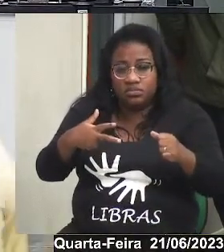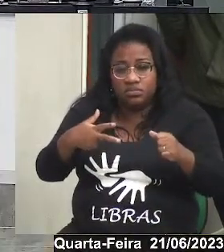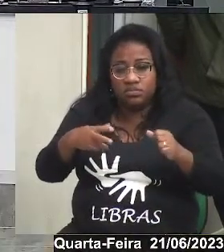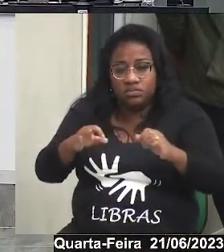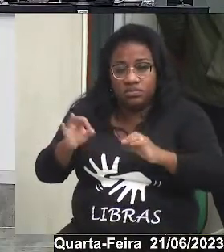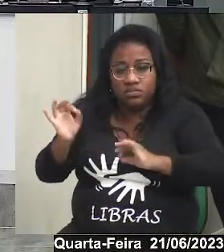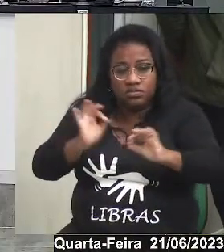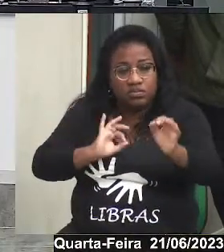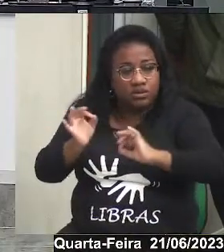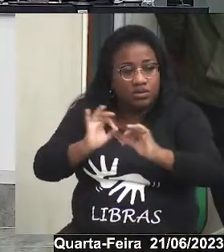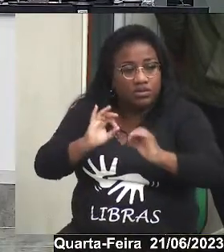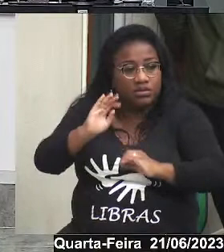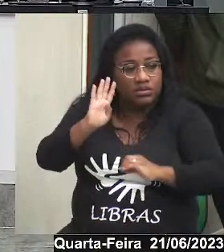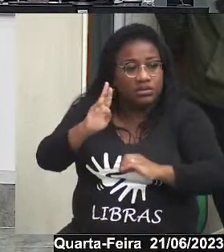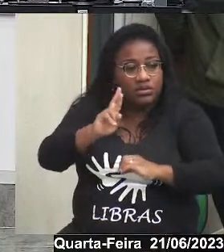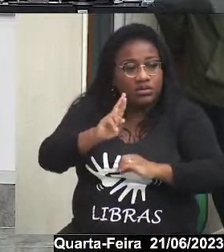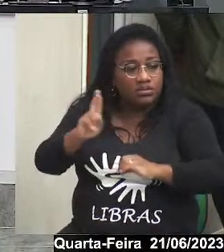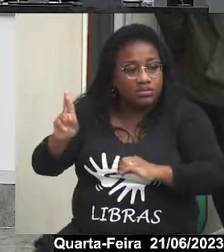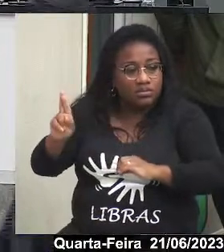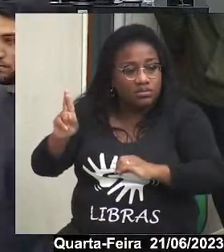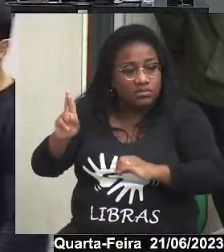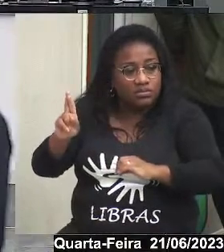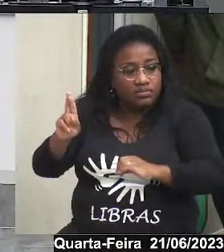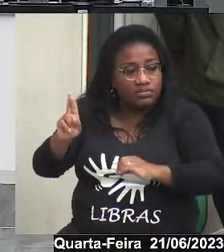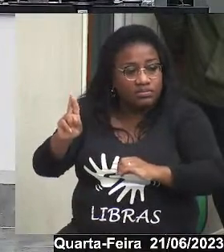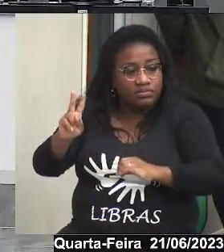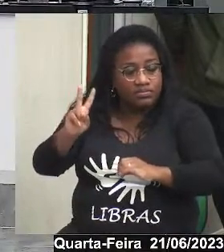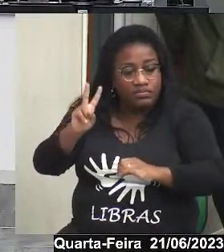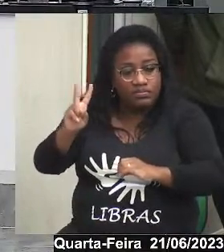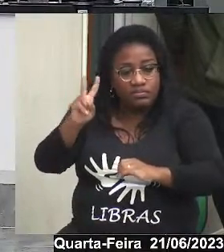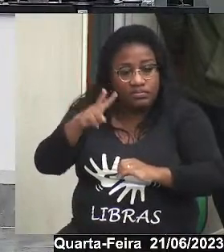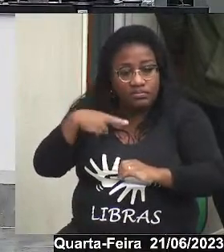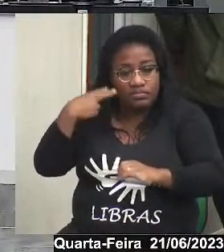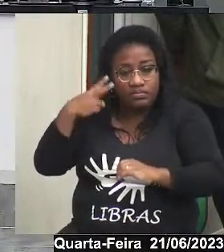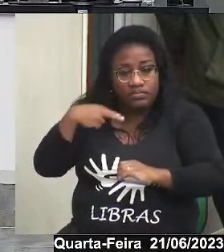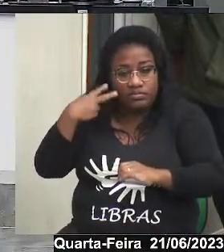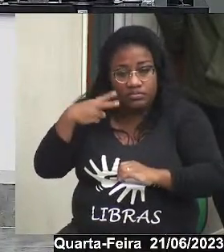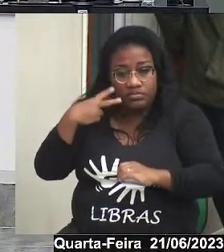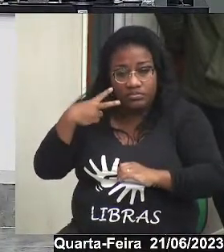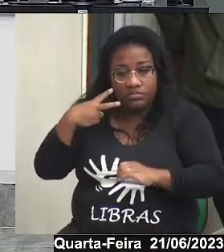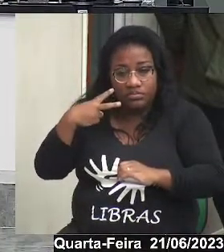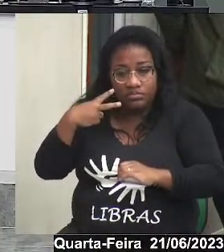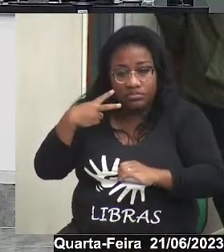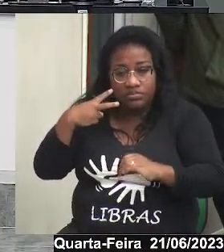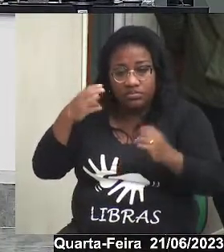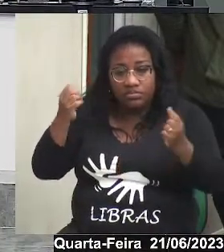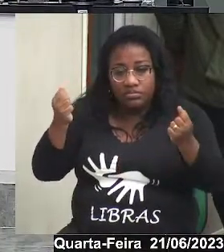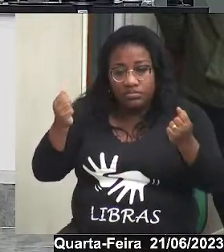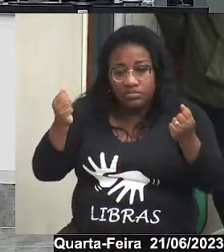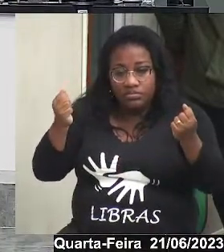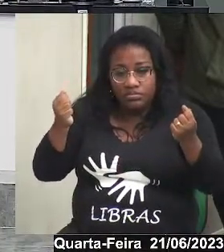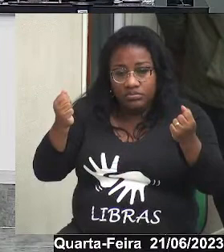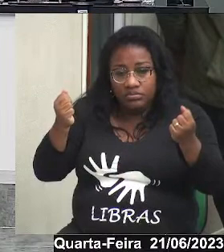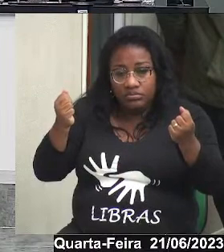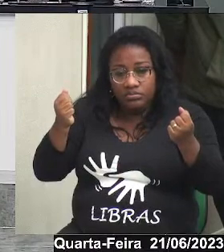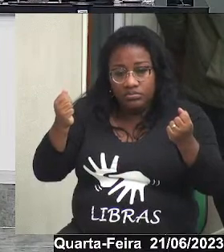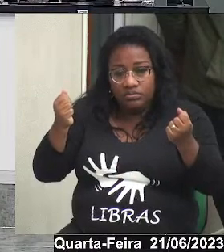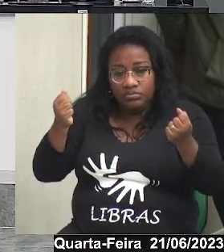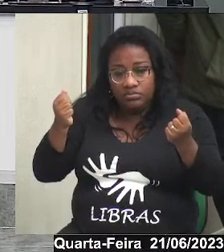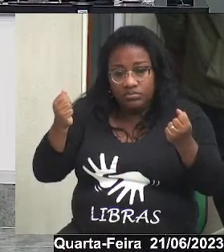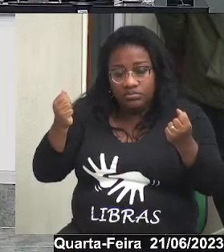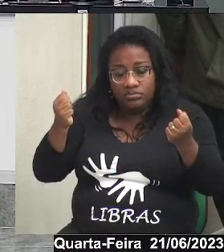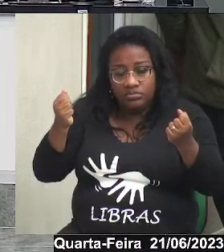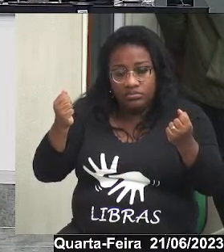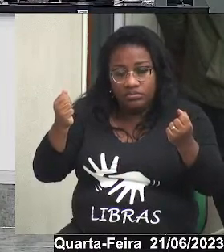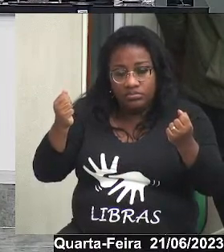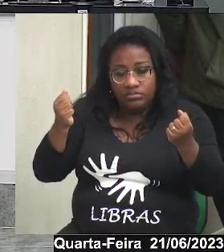Régio Bittencourt, entrando na Avenida Elias Beck, depois à direita, Avenida Hélio Osamu Taiquara, Avenida Zilto Victor Moraes, sentido